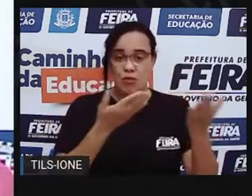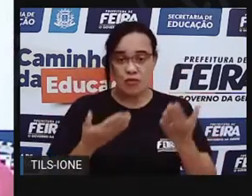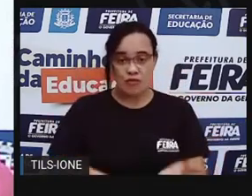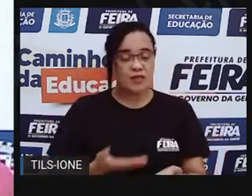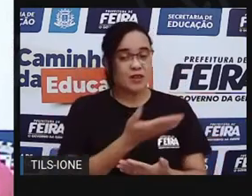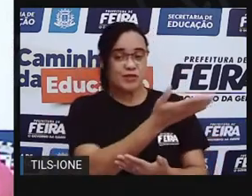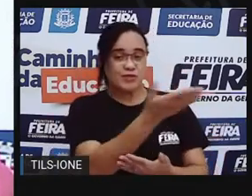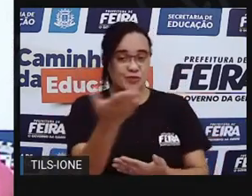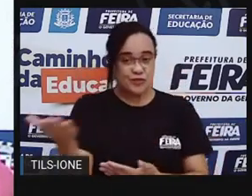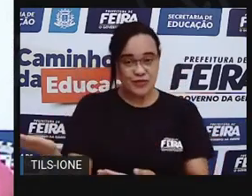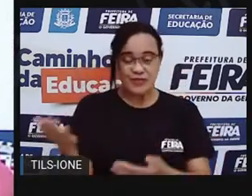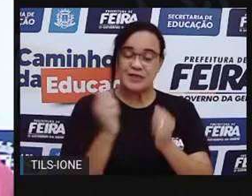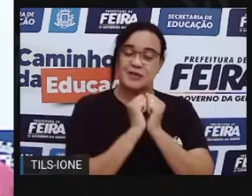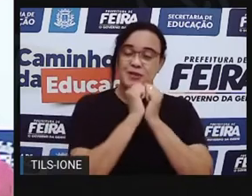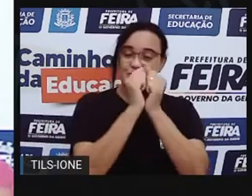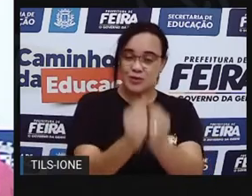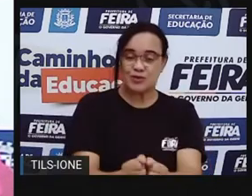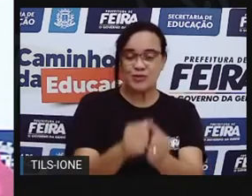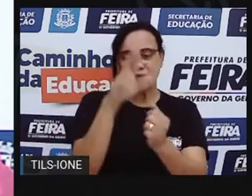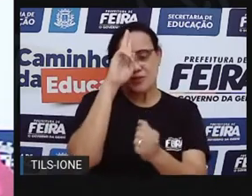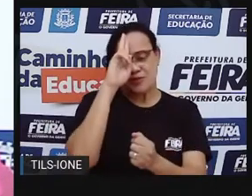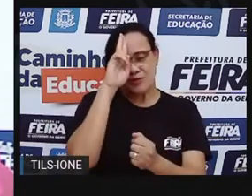almoço. Querida Proci,